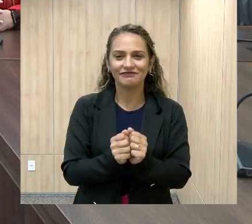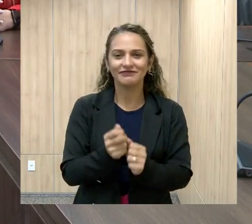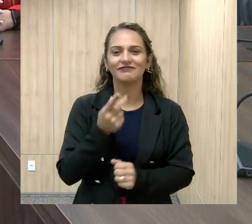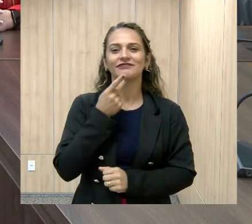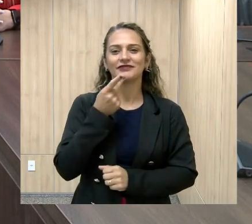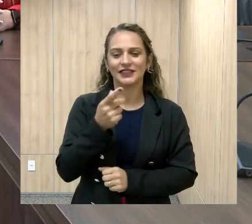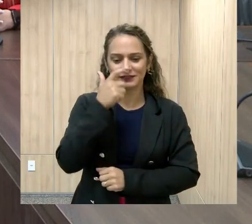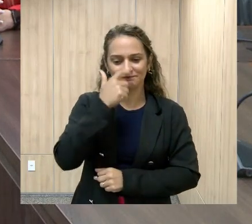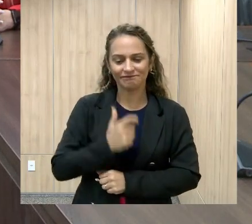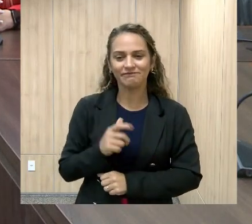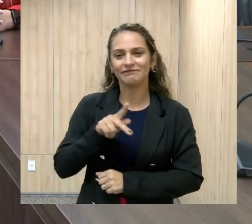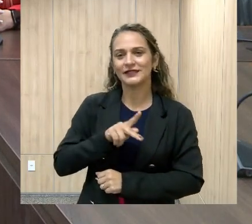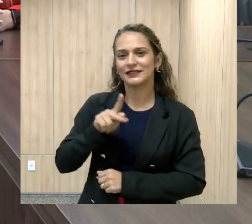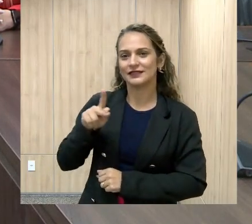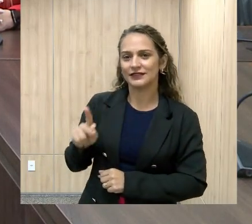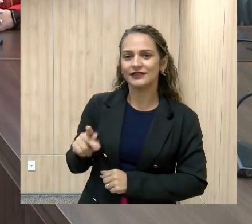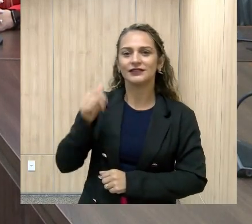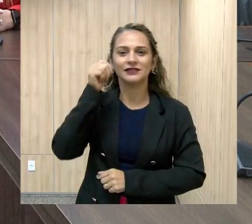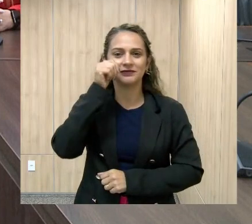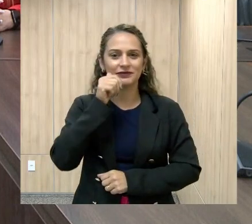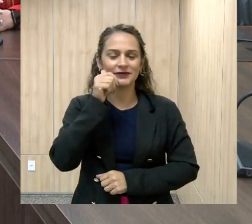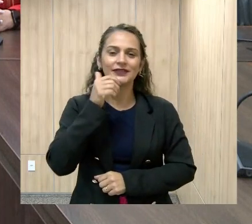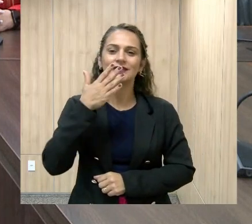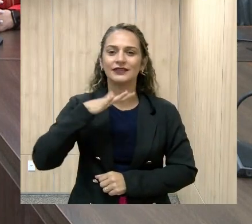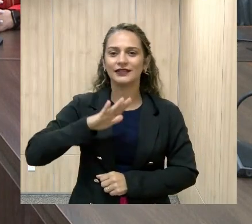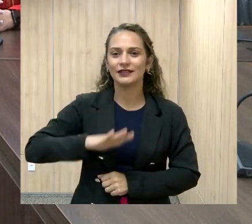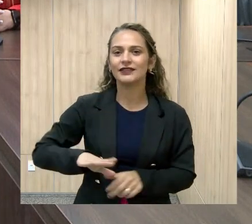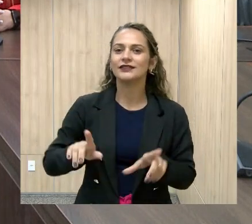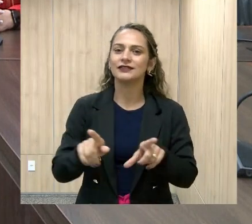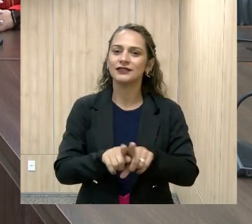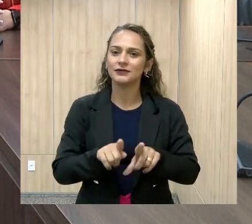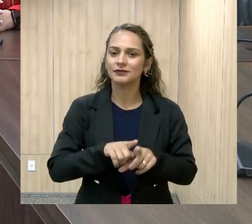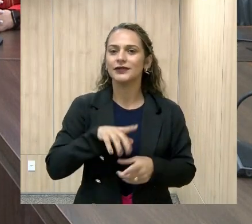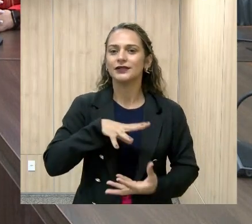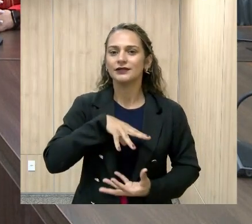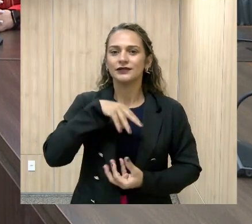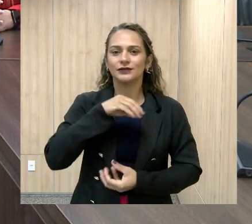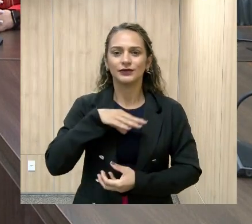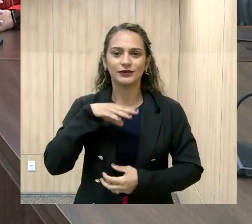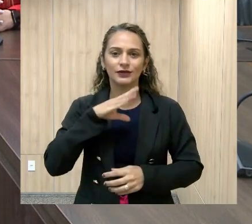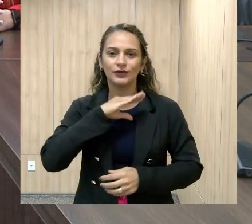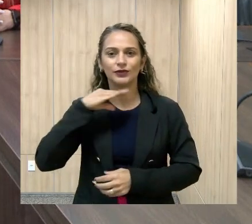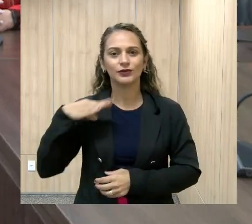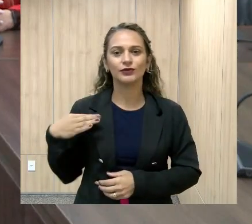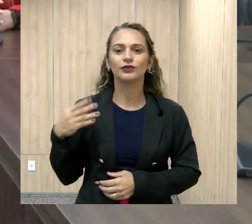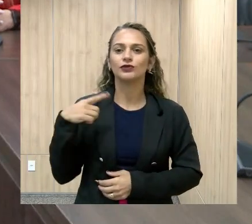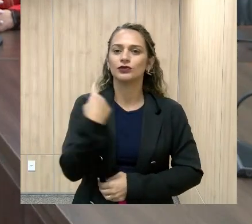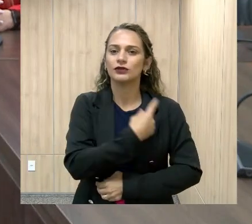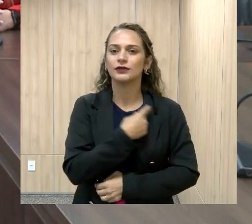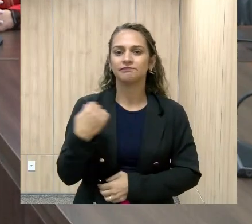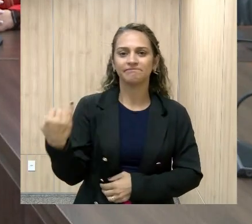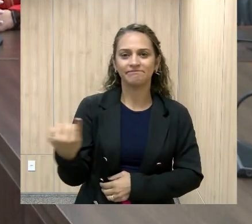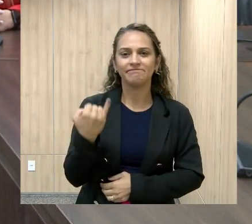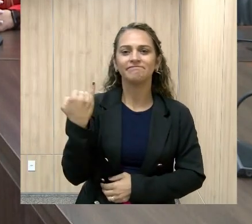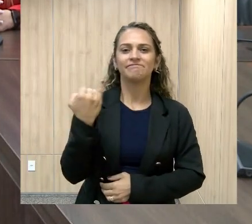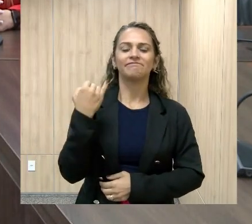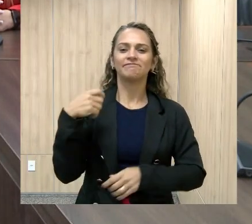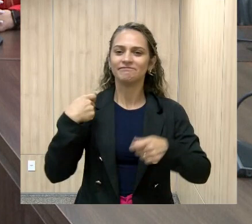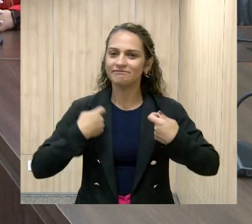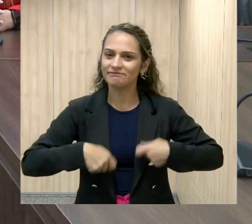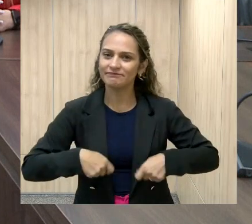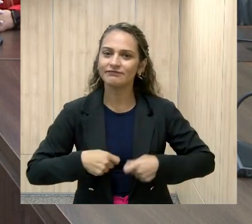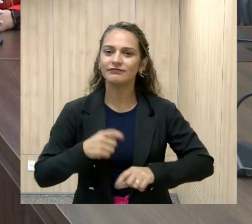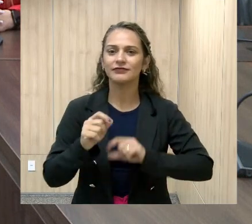e digo como presidente da criança da mulher do Adolescente do Idoso nós precisamos deputada Claudinha